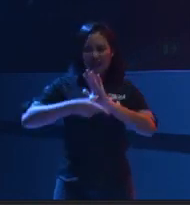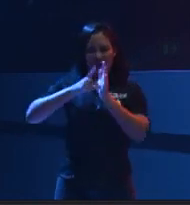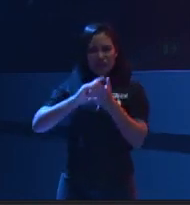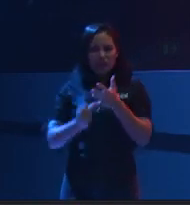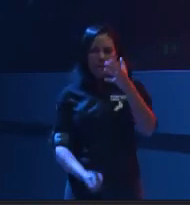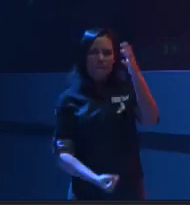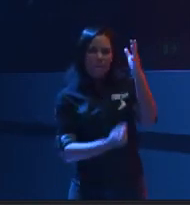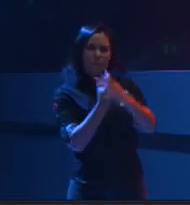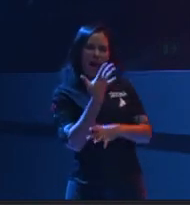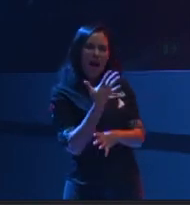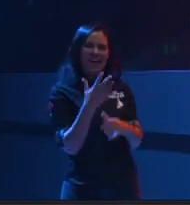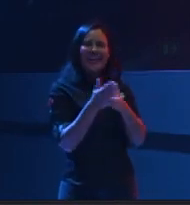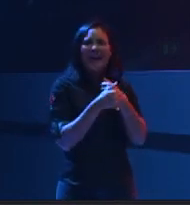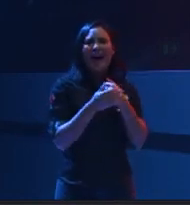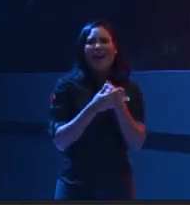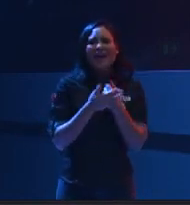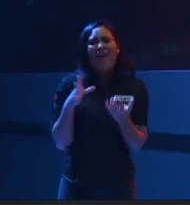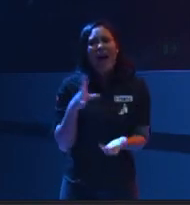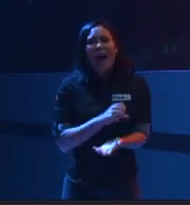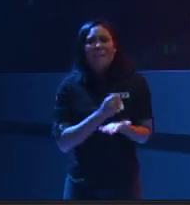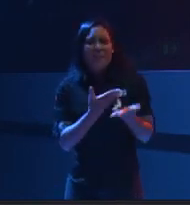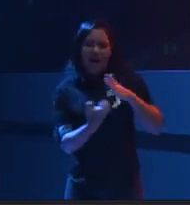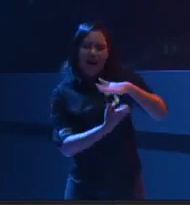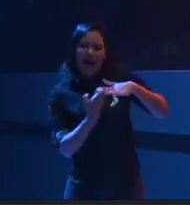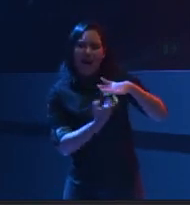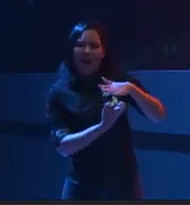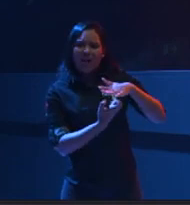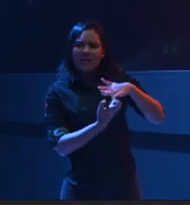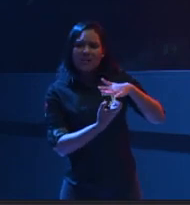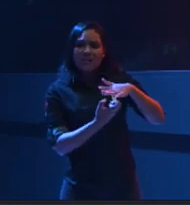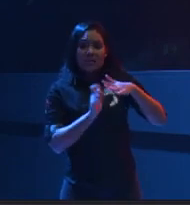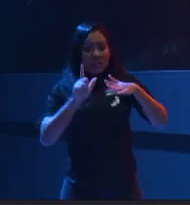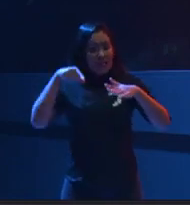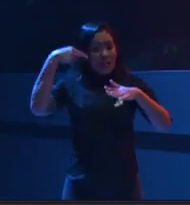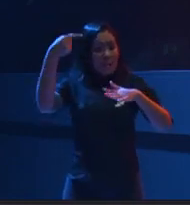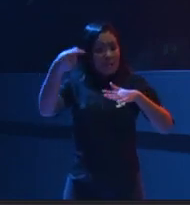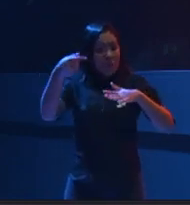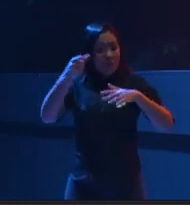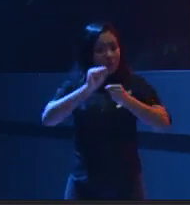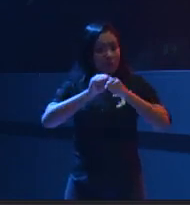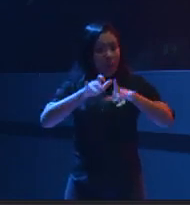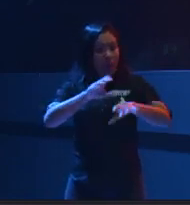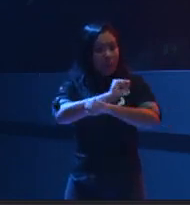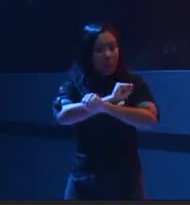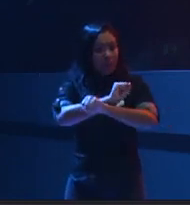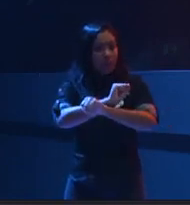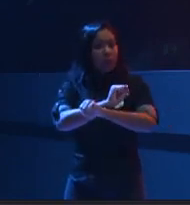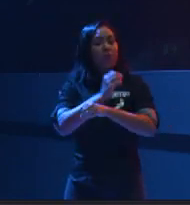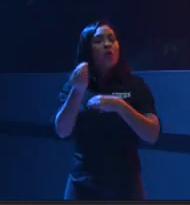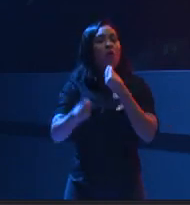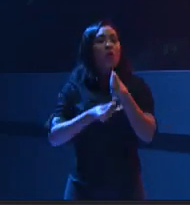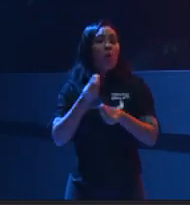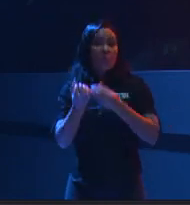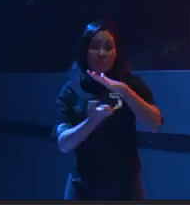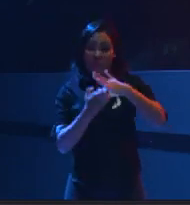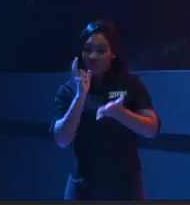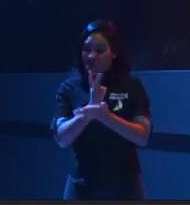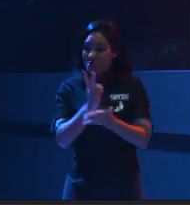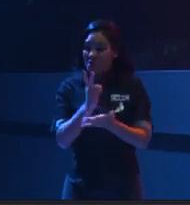ainda quando a ser vida é minha passar aquela pessoa que está doente enferma